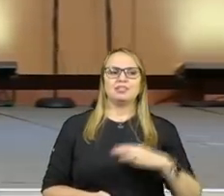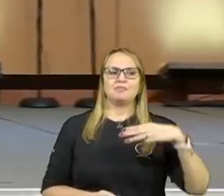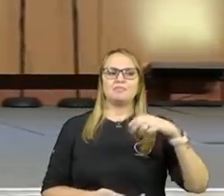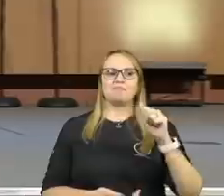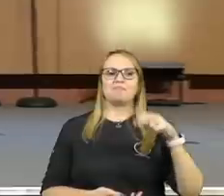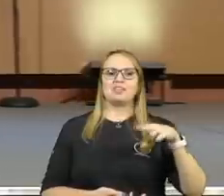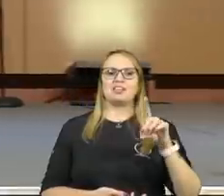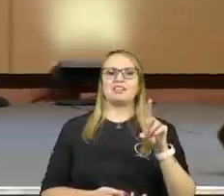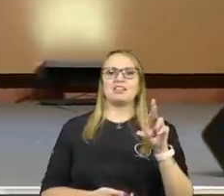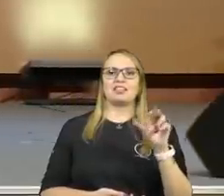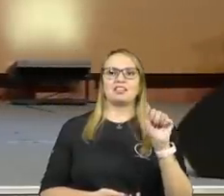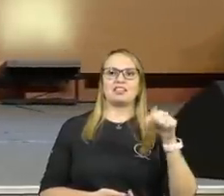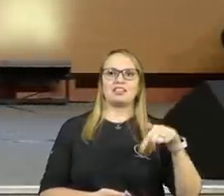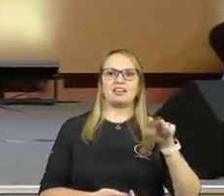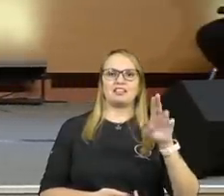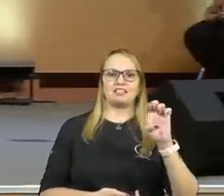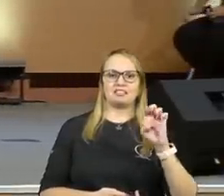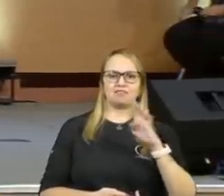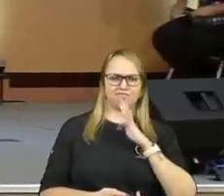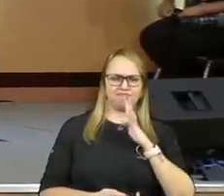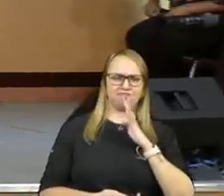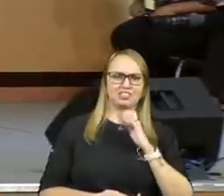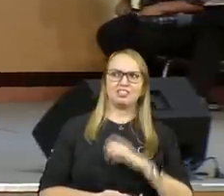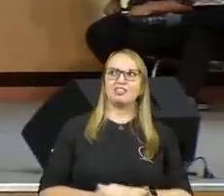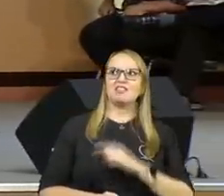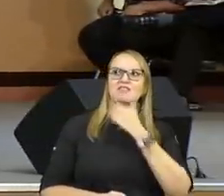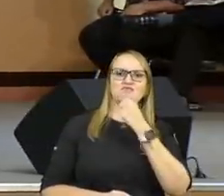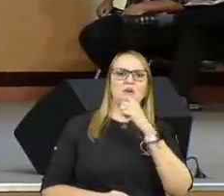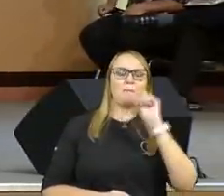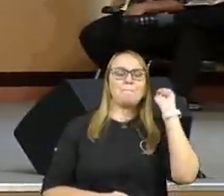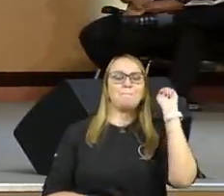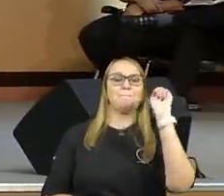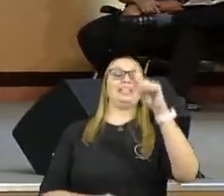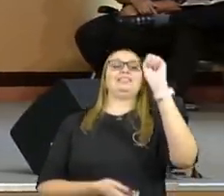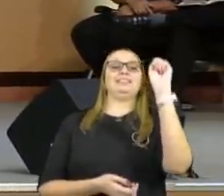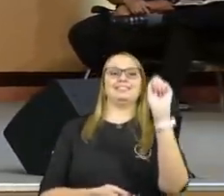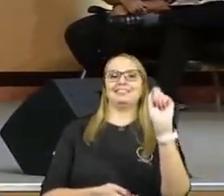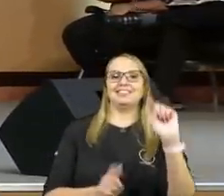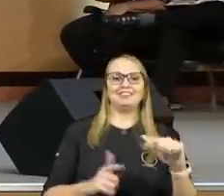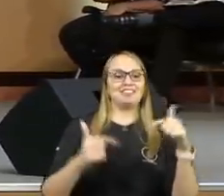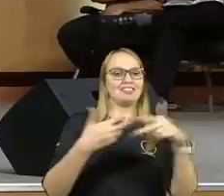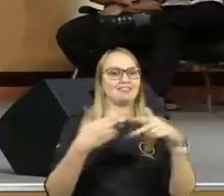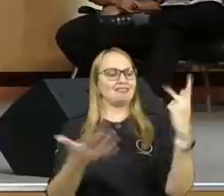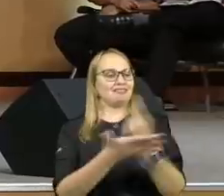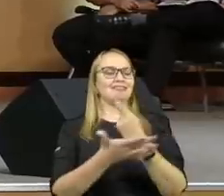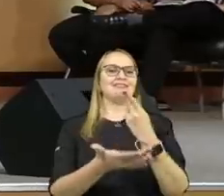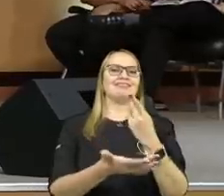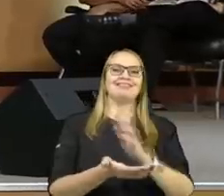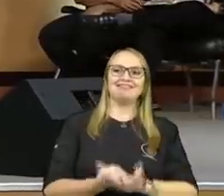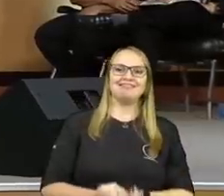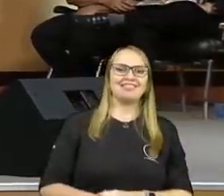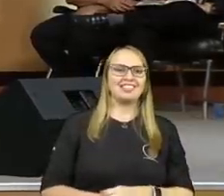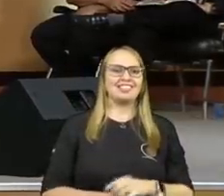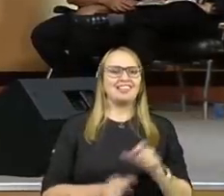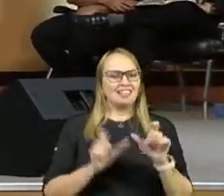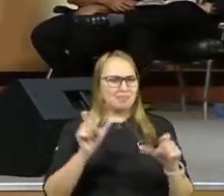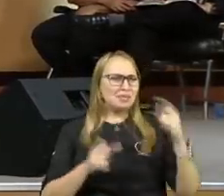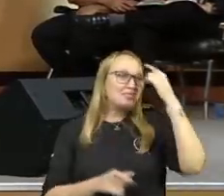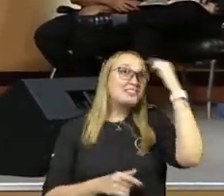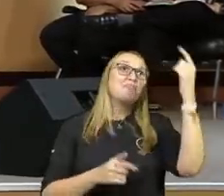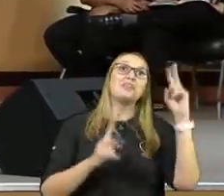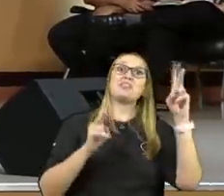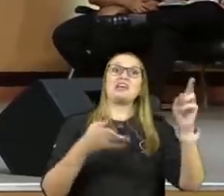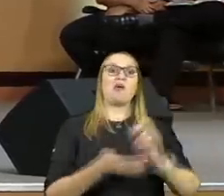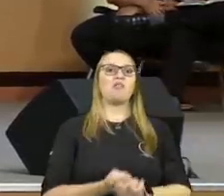revista da minha época, o cara com a varinha... e fazia as coisas acontecerem. Tem gente que pensa que a vida cristã é assim. Vou